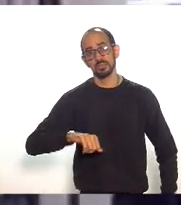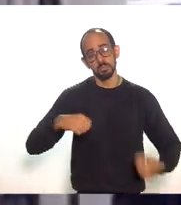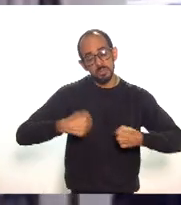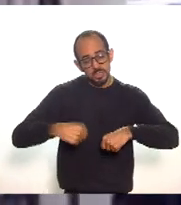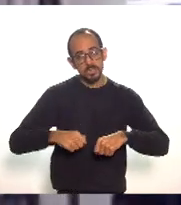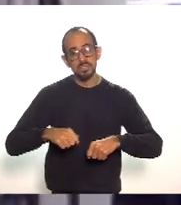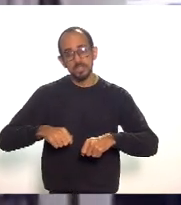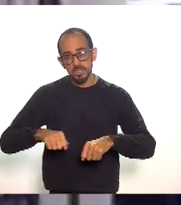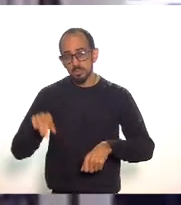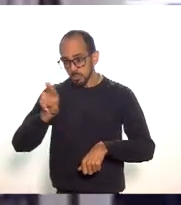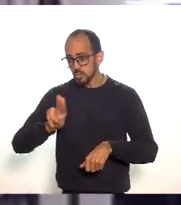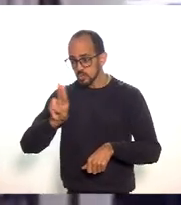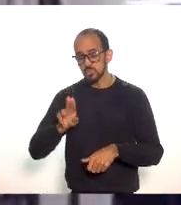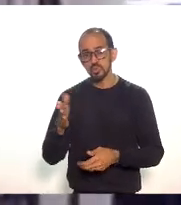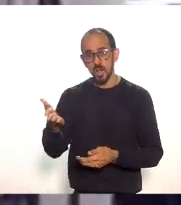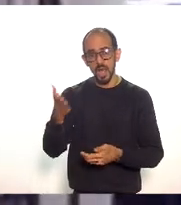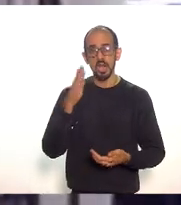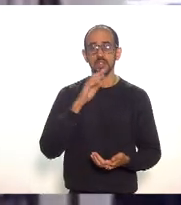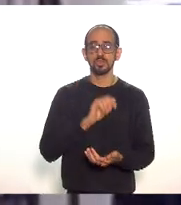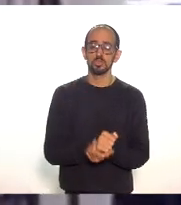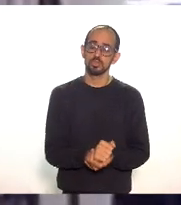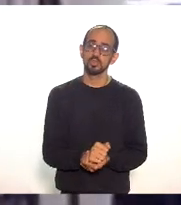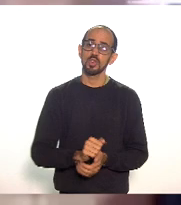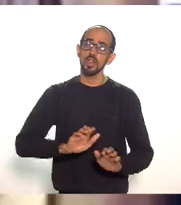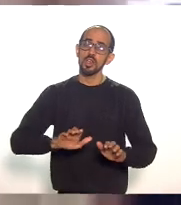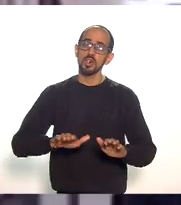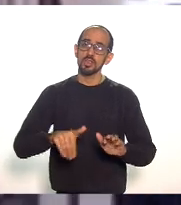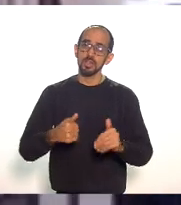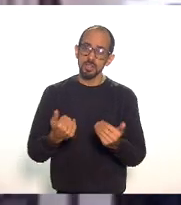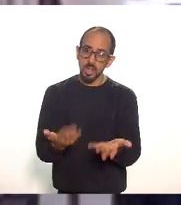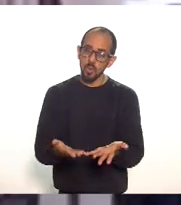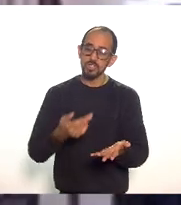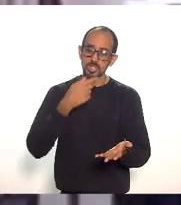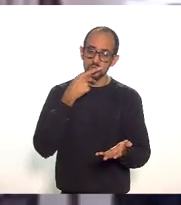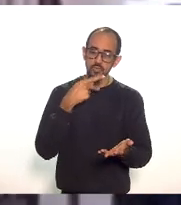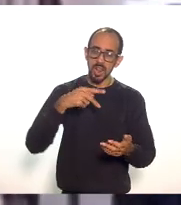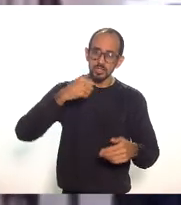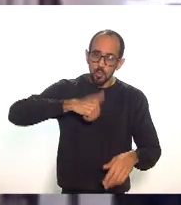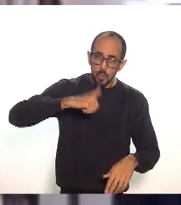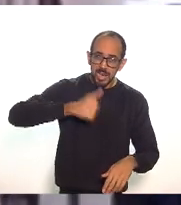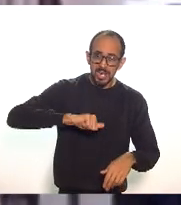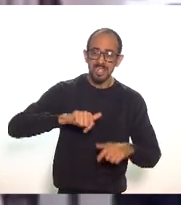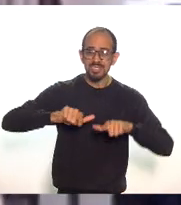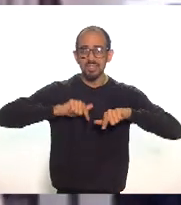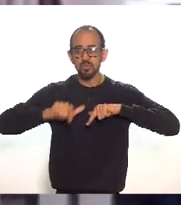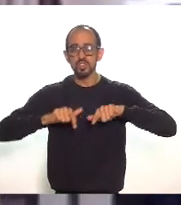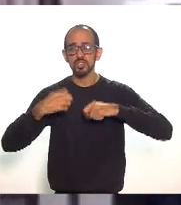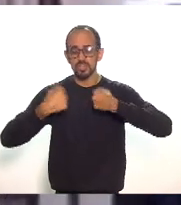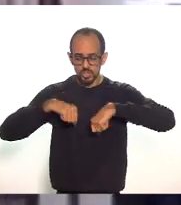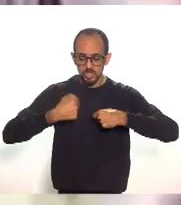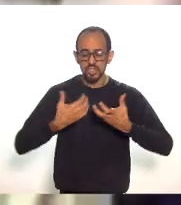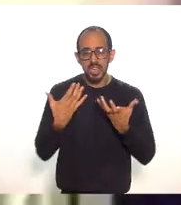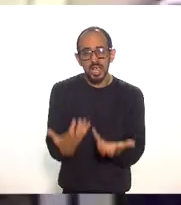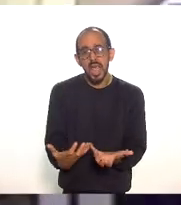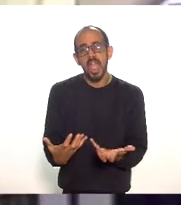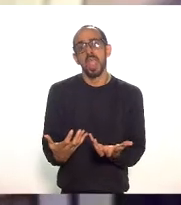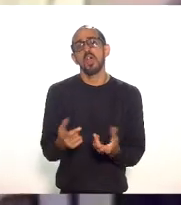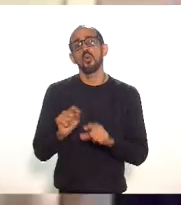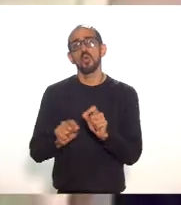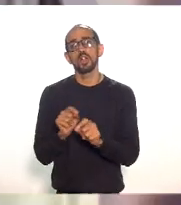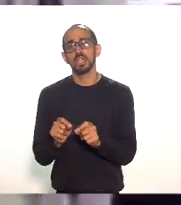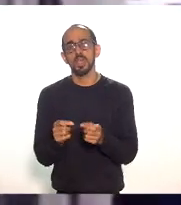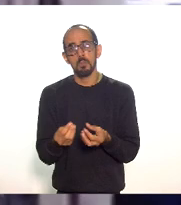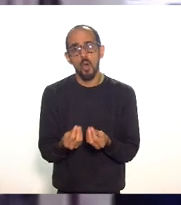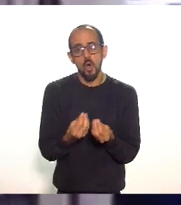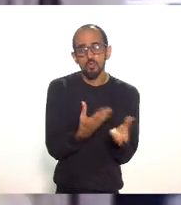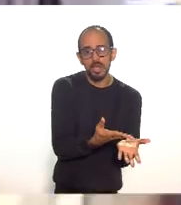prestado aos usuários. Ser prestado. E quando nós falamos em qualidade de serviço, nós queremos é o serviço que ofereça